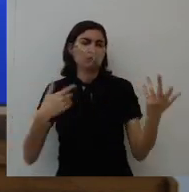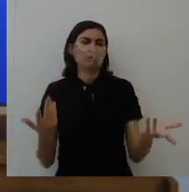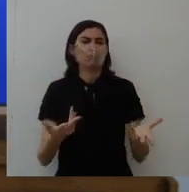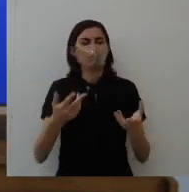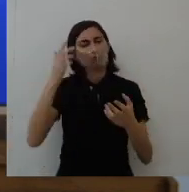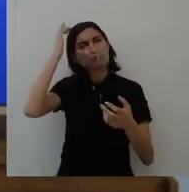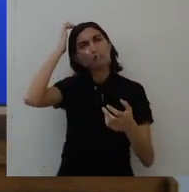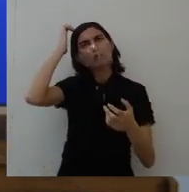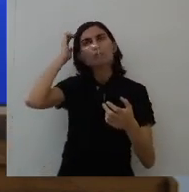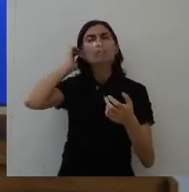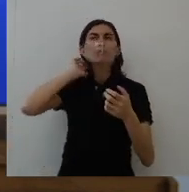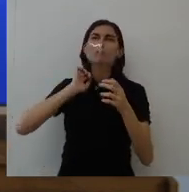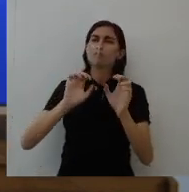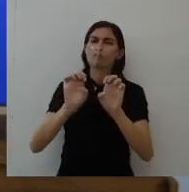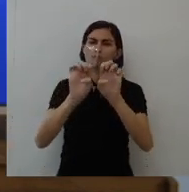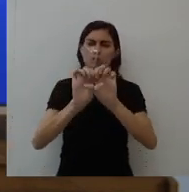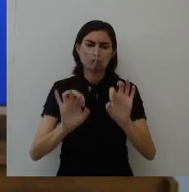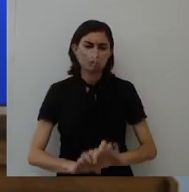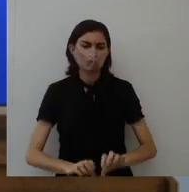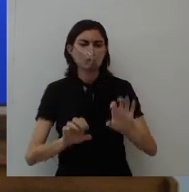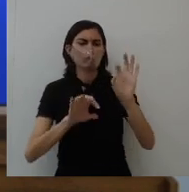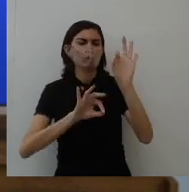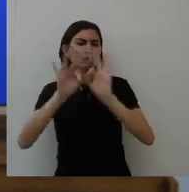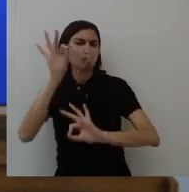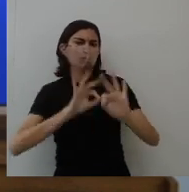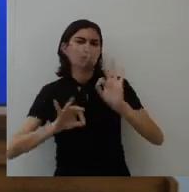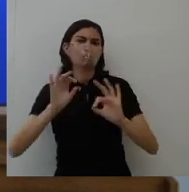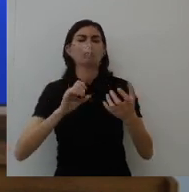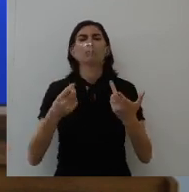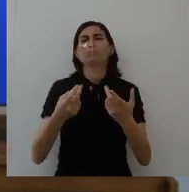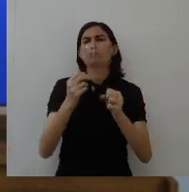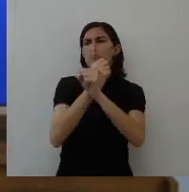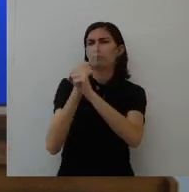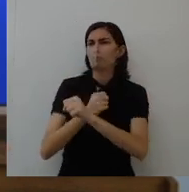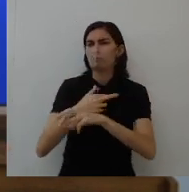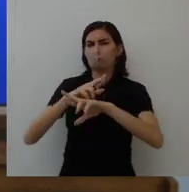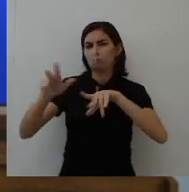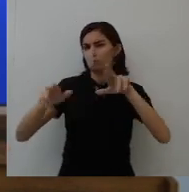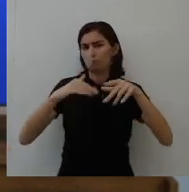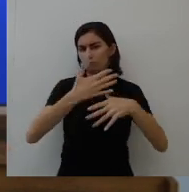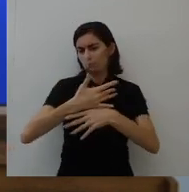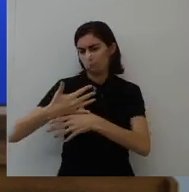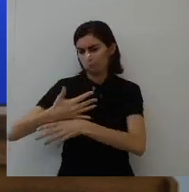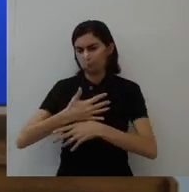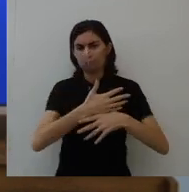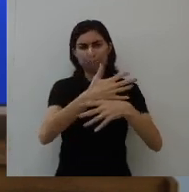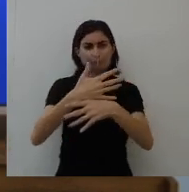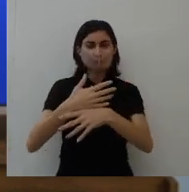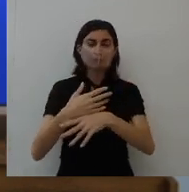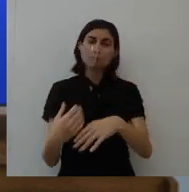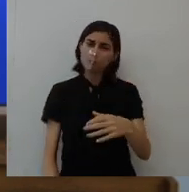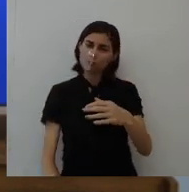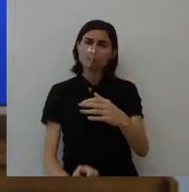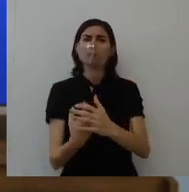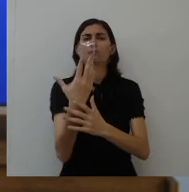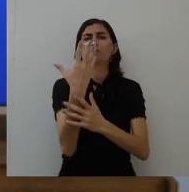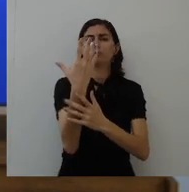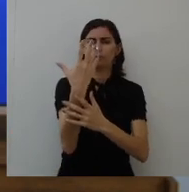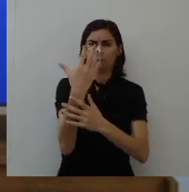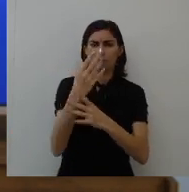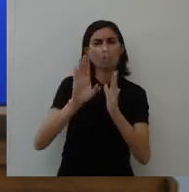sejam relações de infraestrutura, entre as diversas cidades. E é exatamente aí que surge